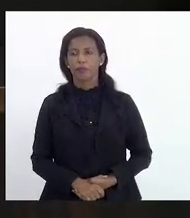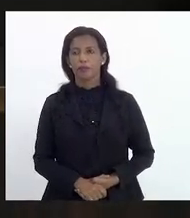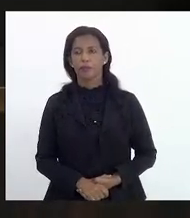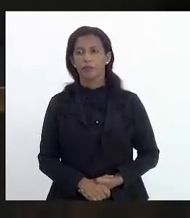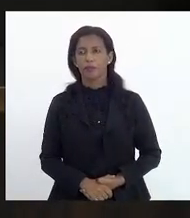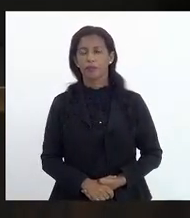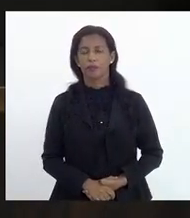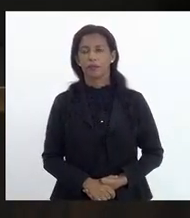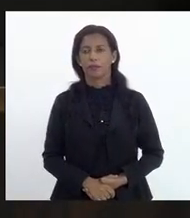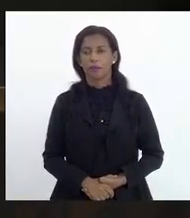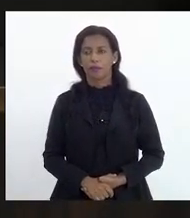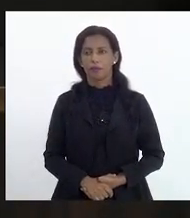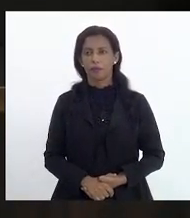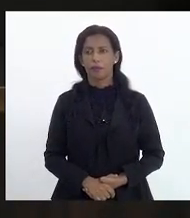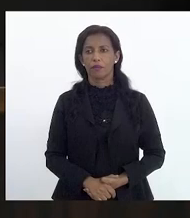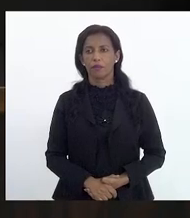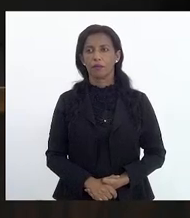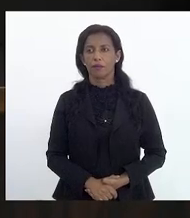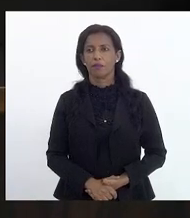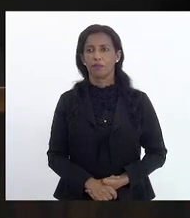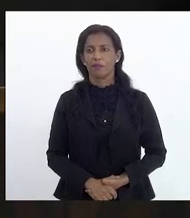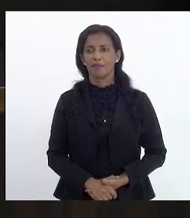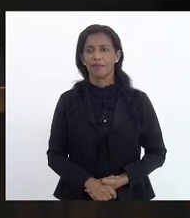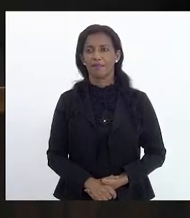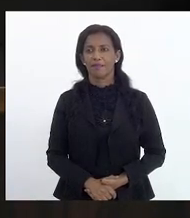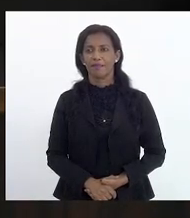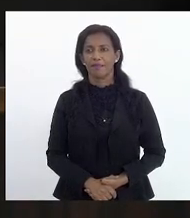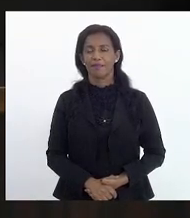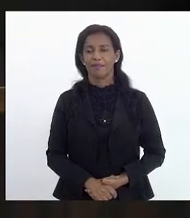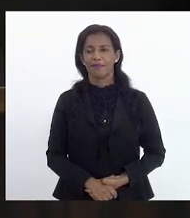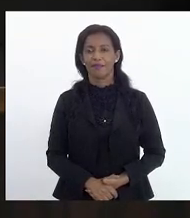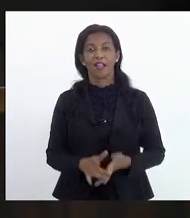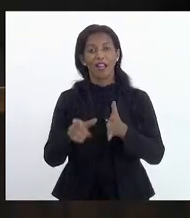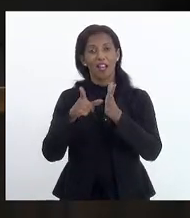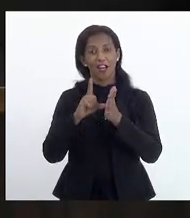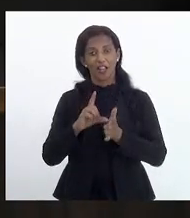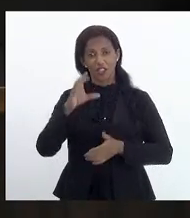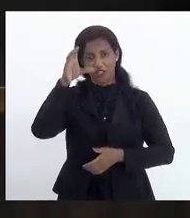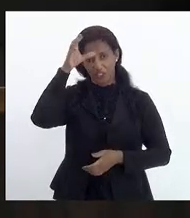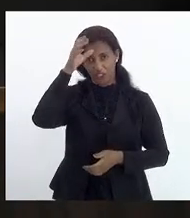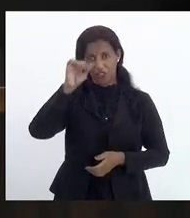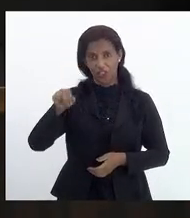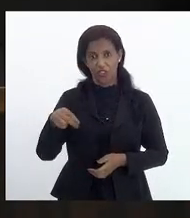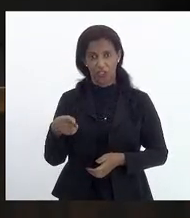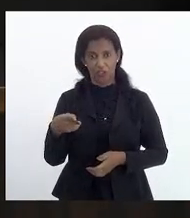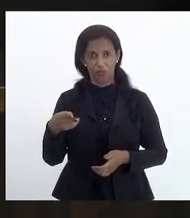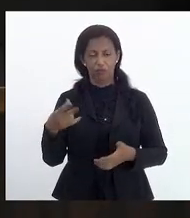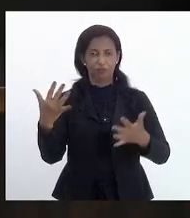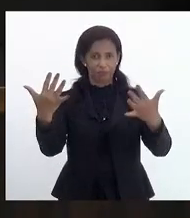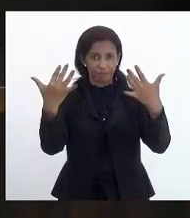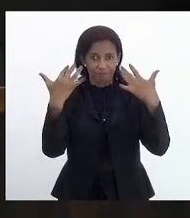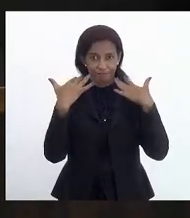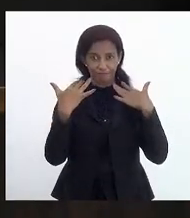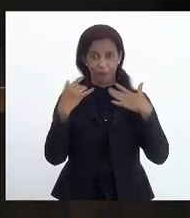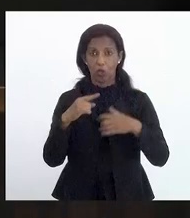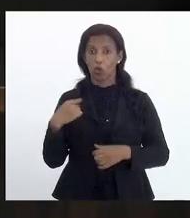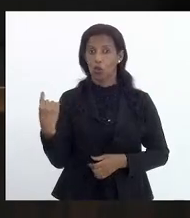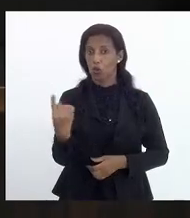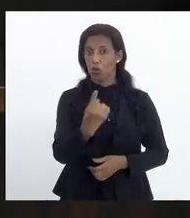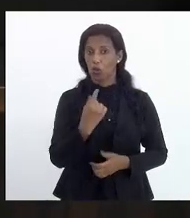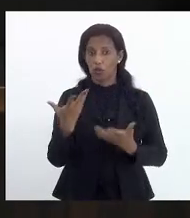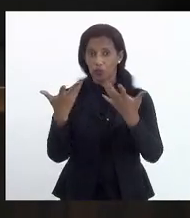Eu queria antes de passar... Esqueceu a tia. Antes de passar para a tia Ju, chamar a atenção dos senhores parlamentares que nós vamos dar